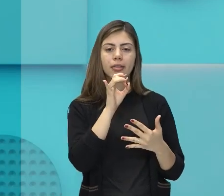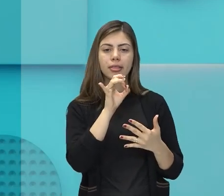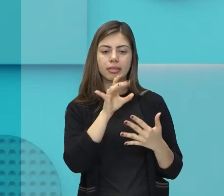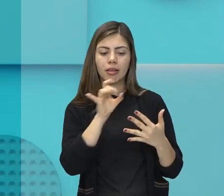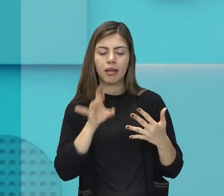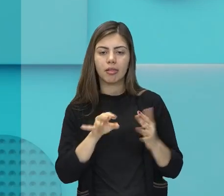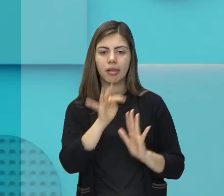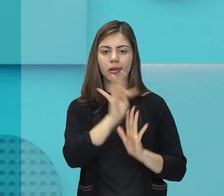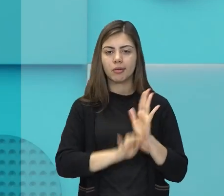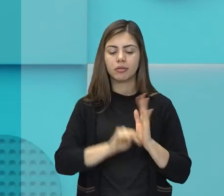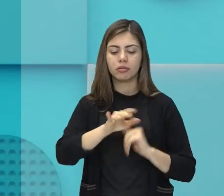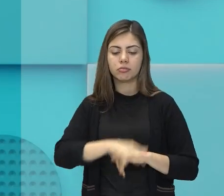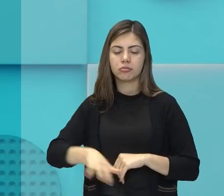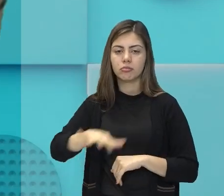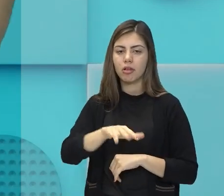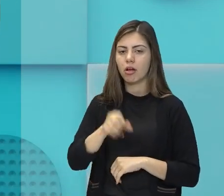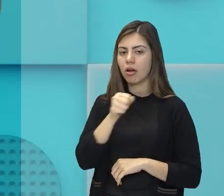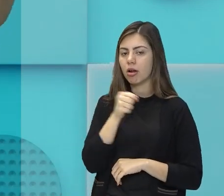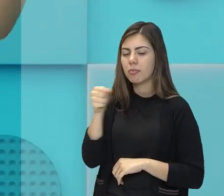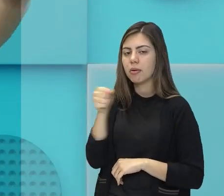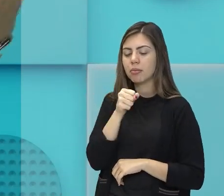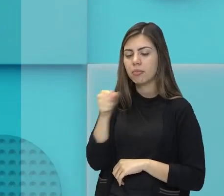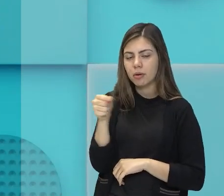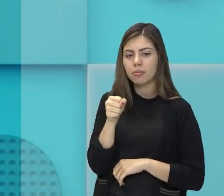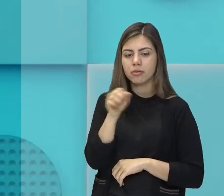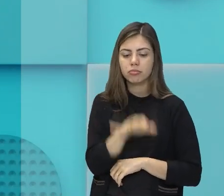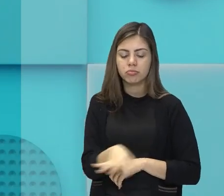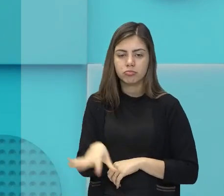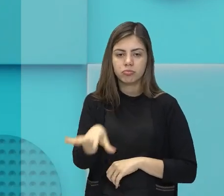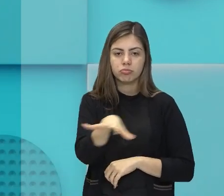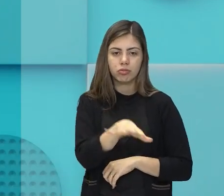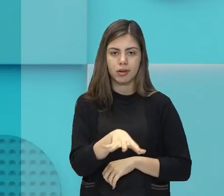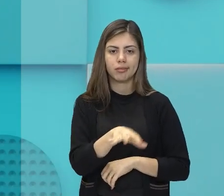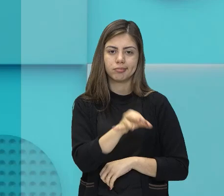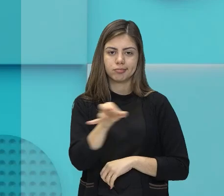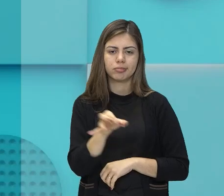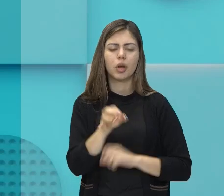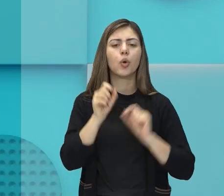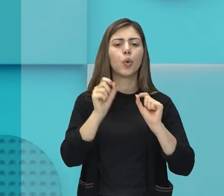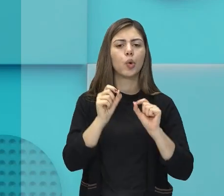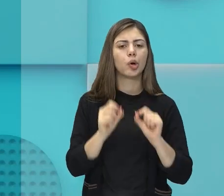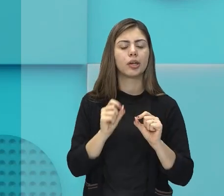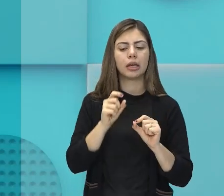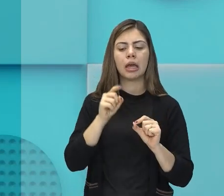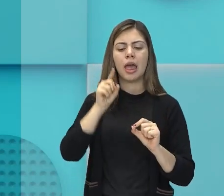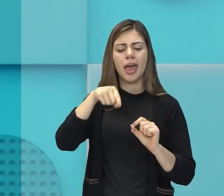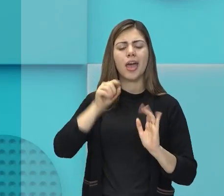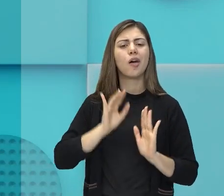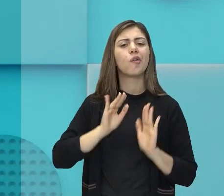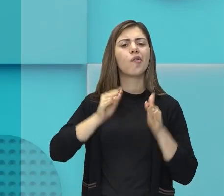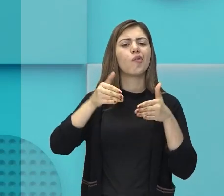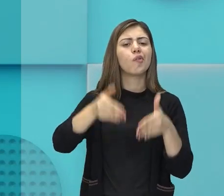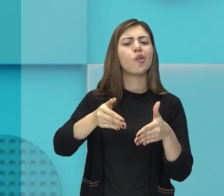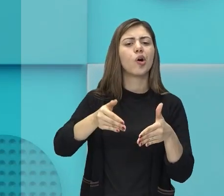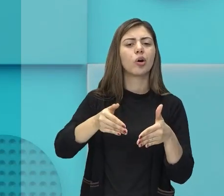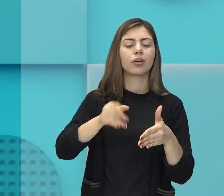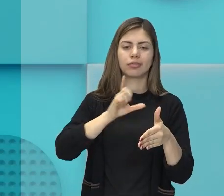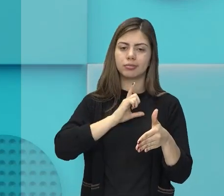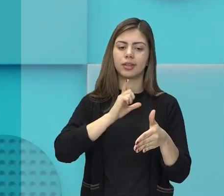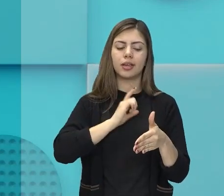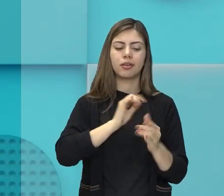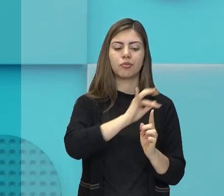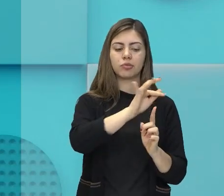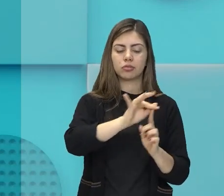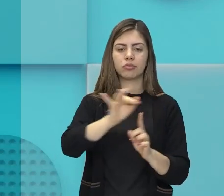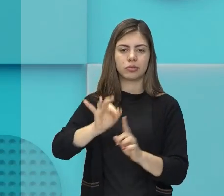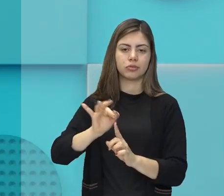da esfera jornalística, desse campo jornalístico e midiático, buscam, cada um com a sua função,